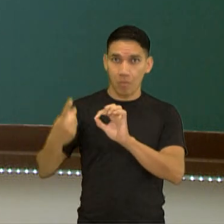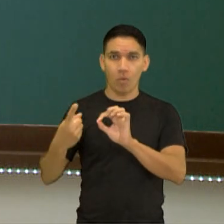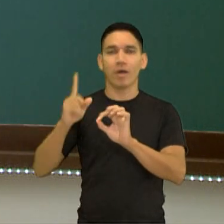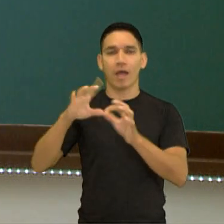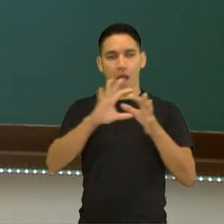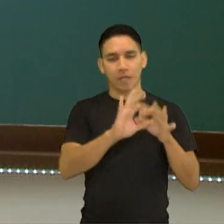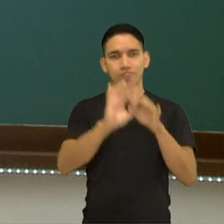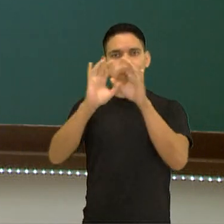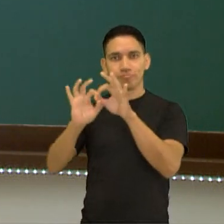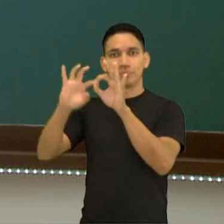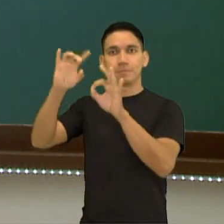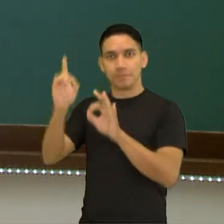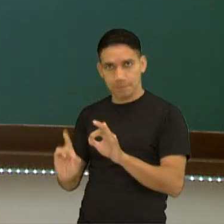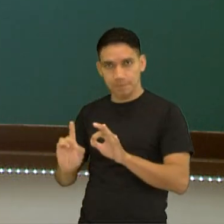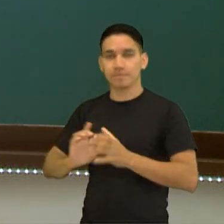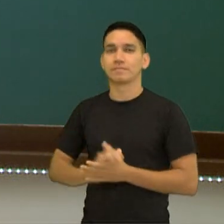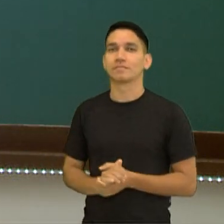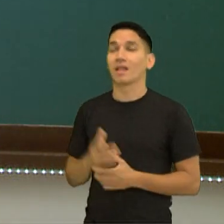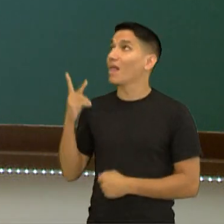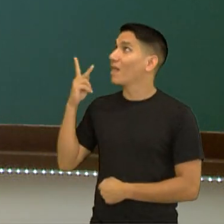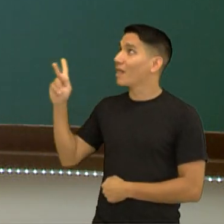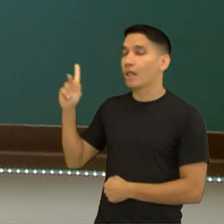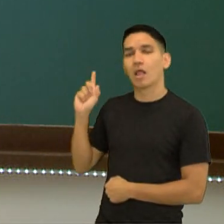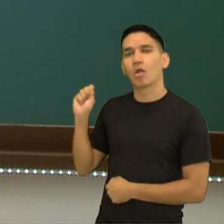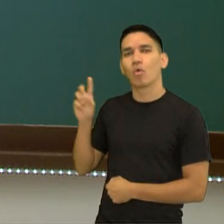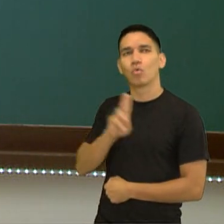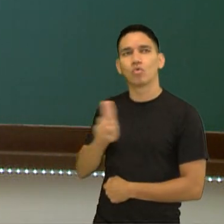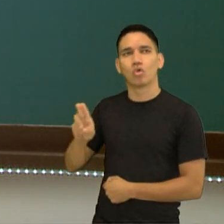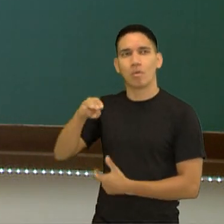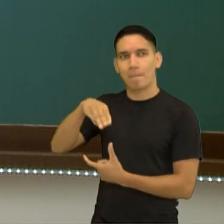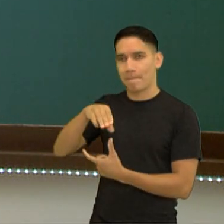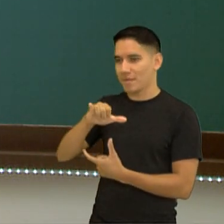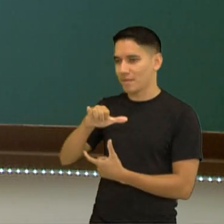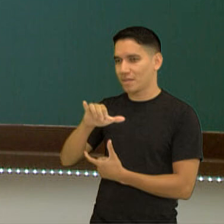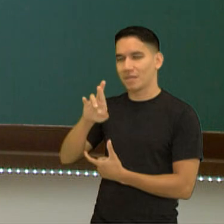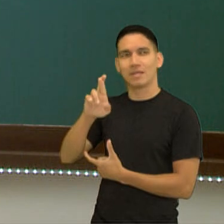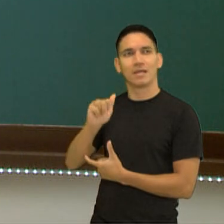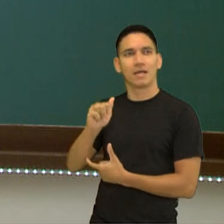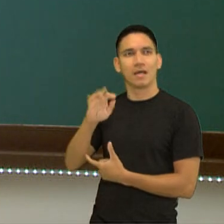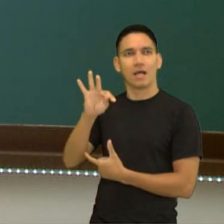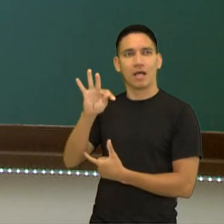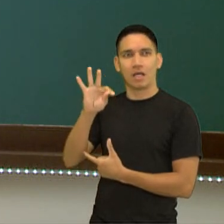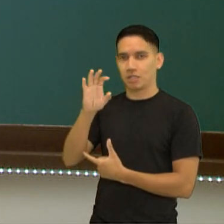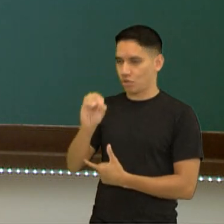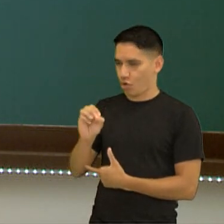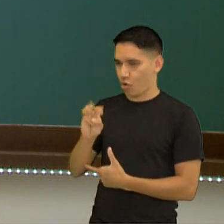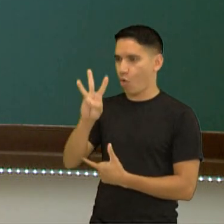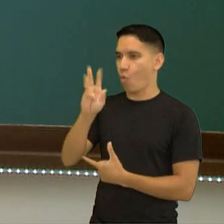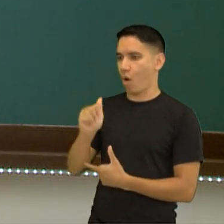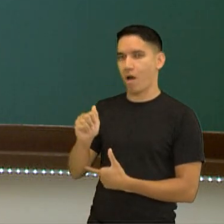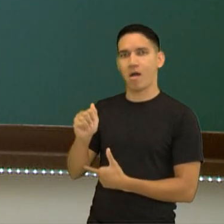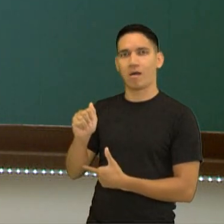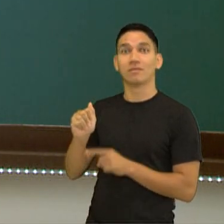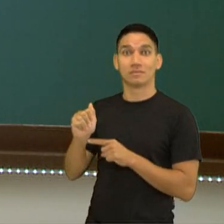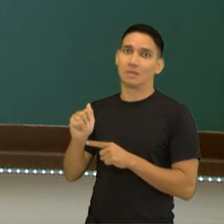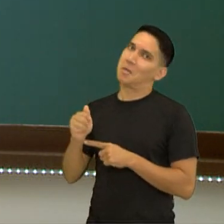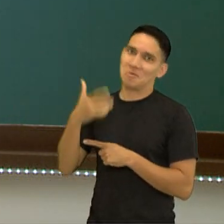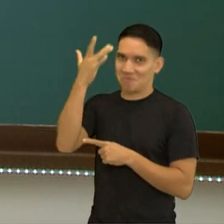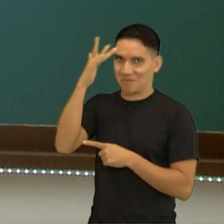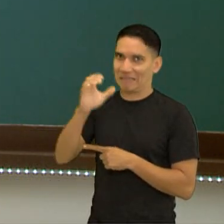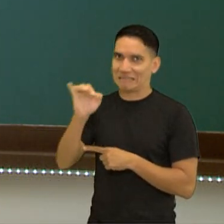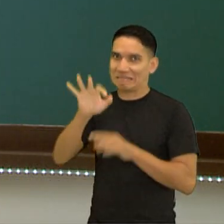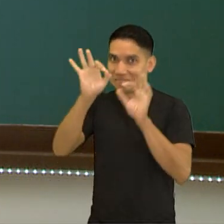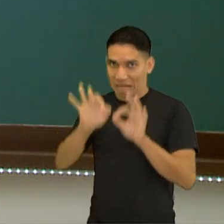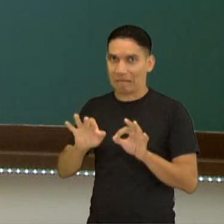né? E o nome desse aqui é Miratoa. Eu não sei se essa é a pronúncia correta do